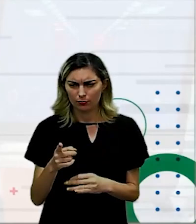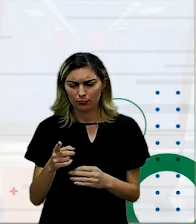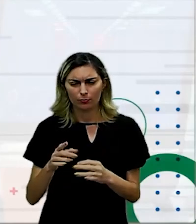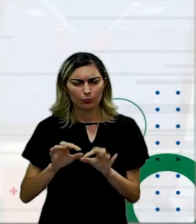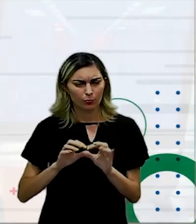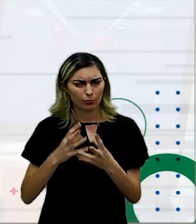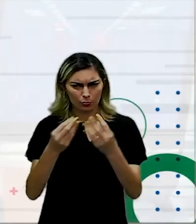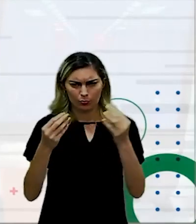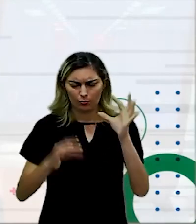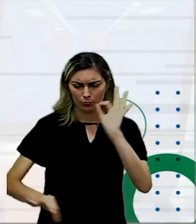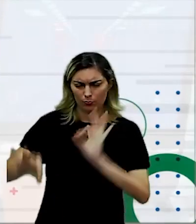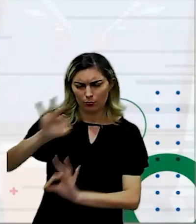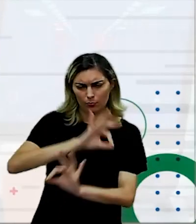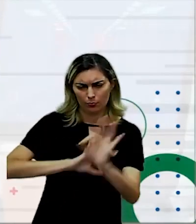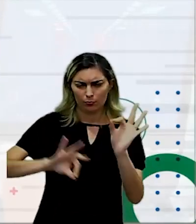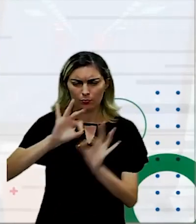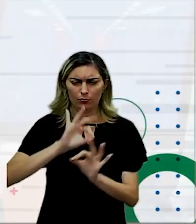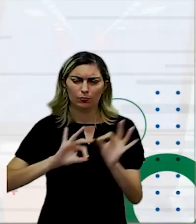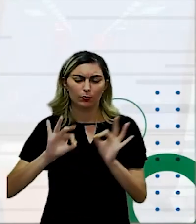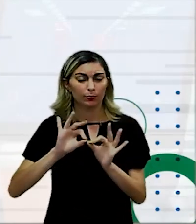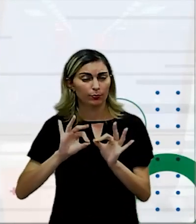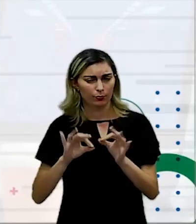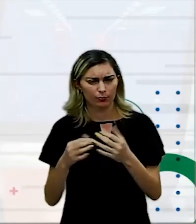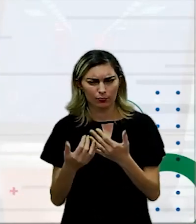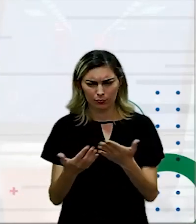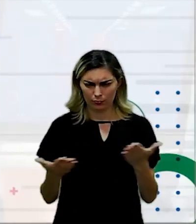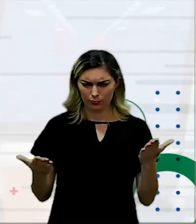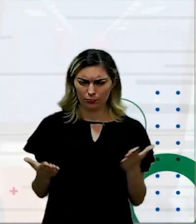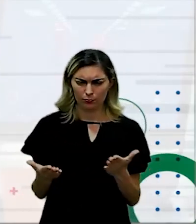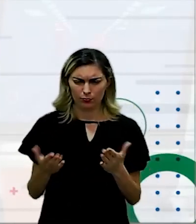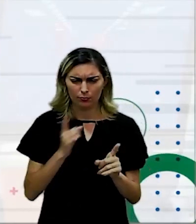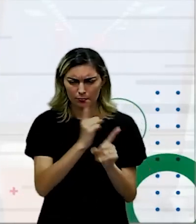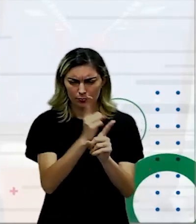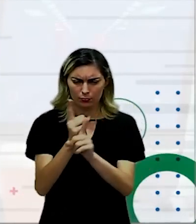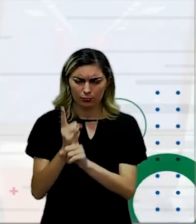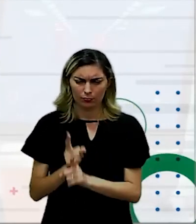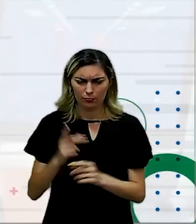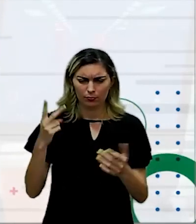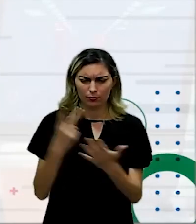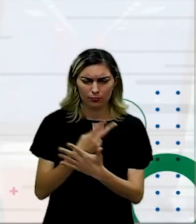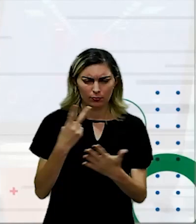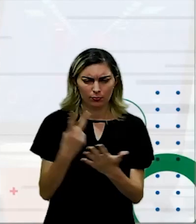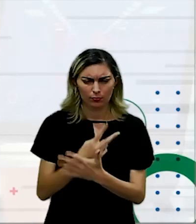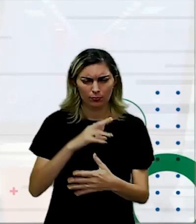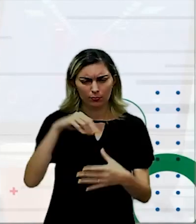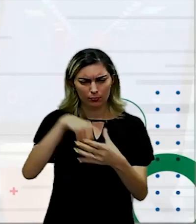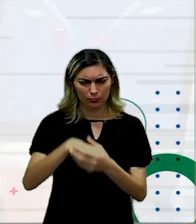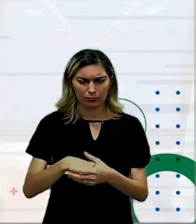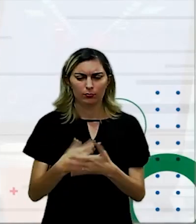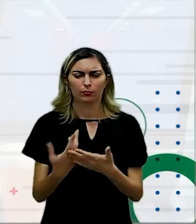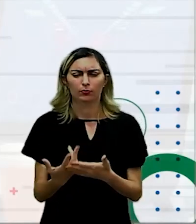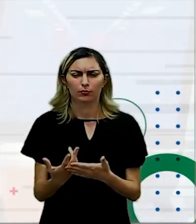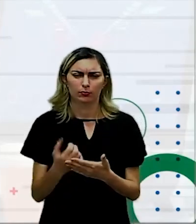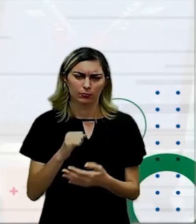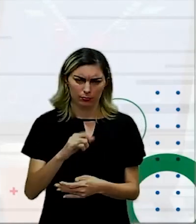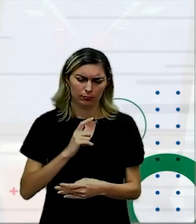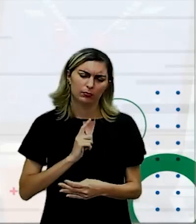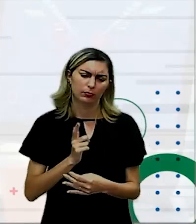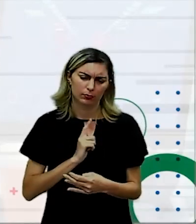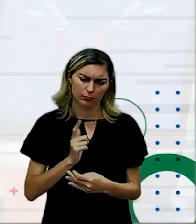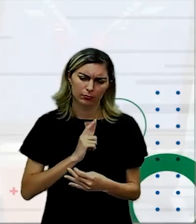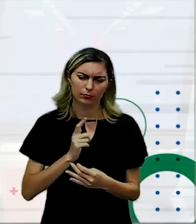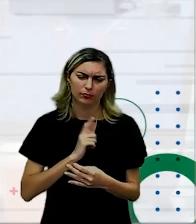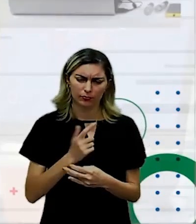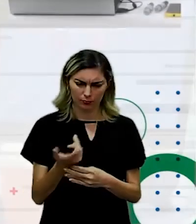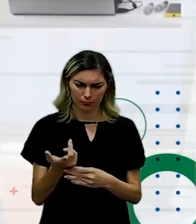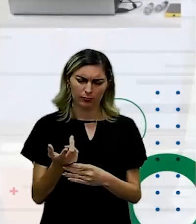muito elaborada, ao ponto de que, se você identificar algum erro dentro daquela usabilidade, se o seu usuário se